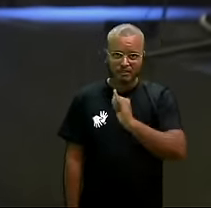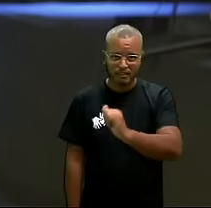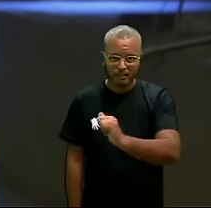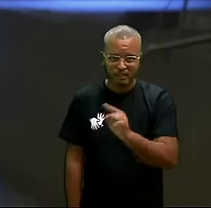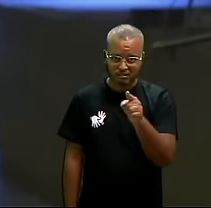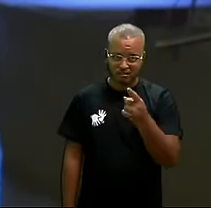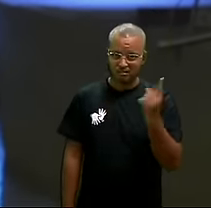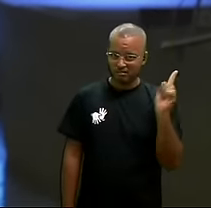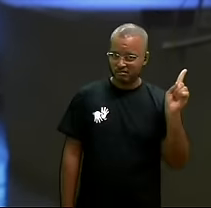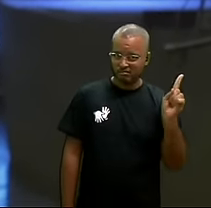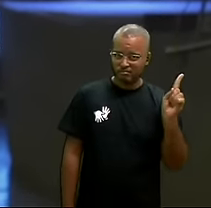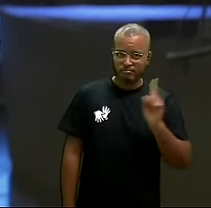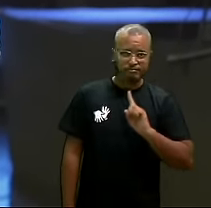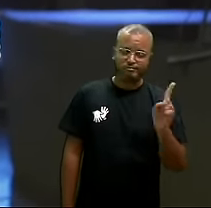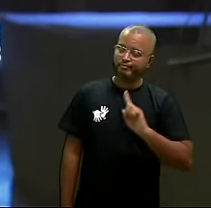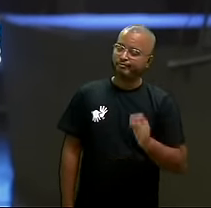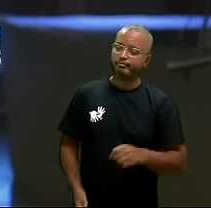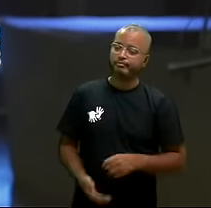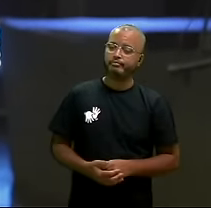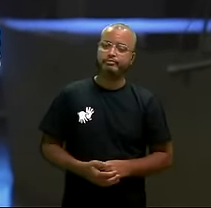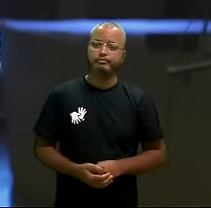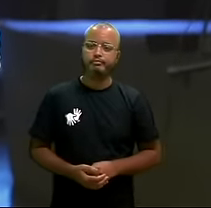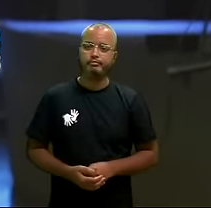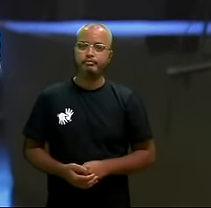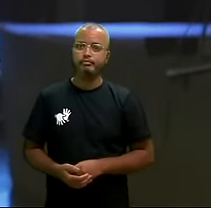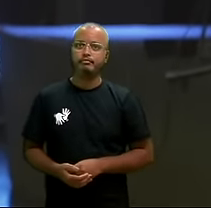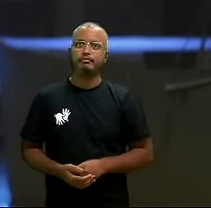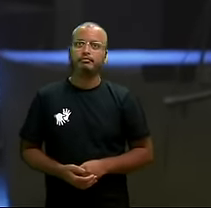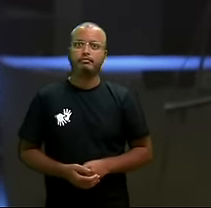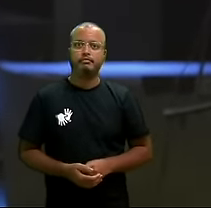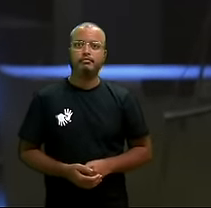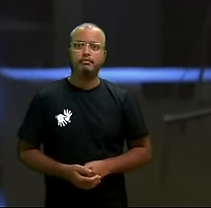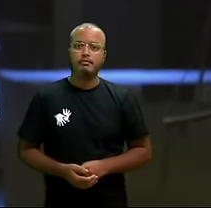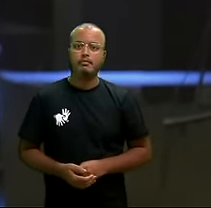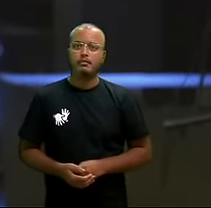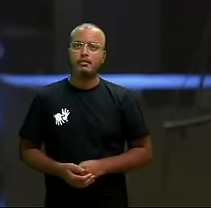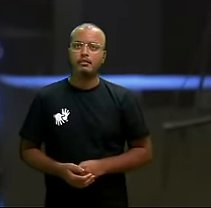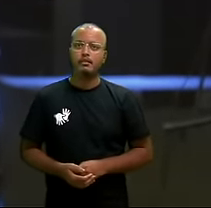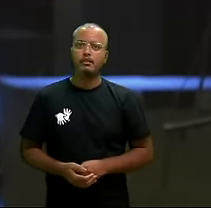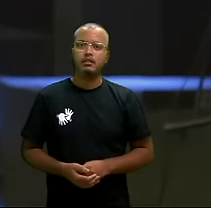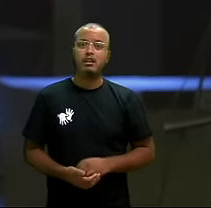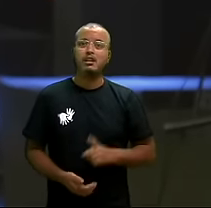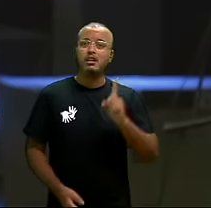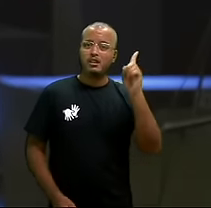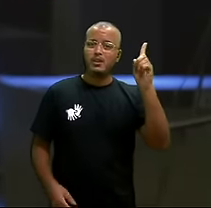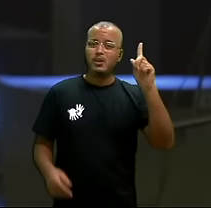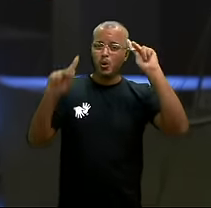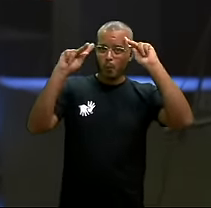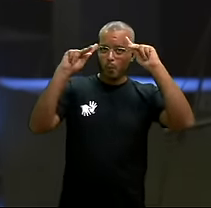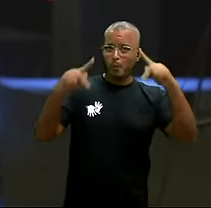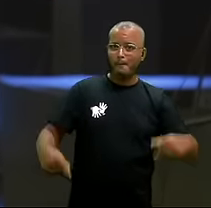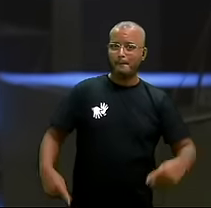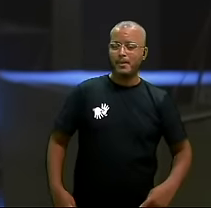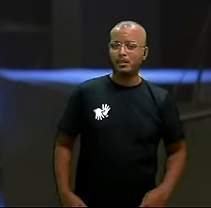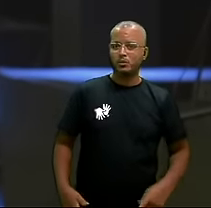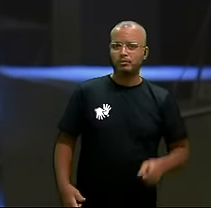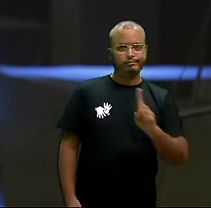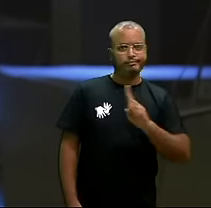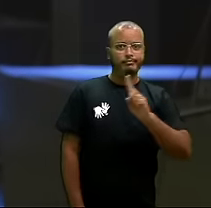você. A gente pensa que Deus vai fazer isso, né? Tem até um monte de mensagem assim, né? Deus é humano. Deus não é humano, não, irmão. Deus é espírito.